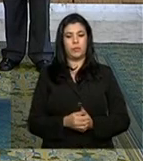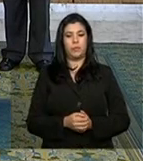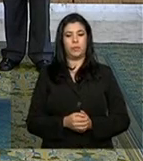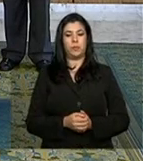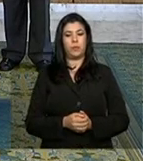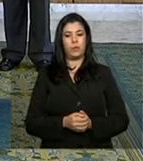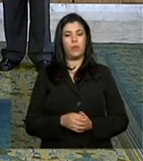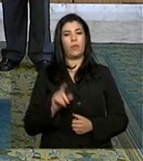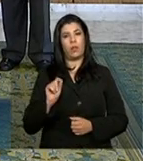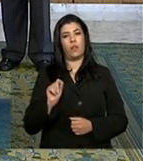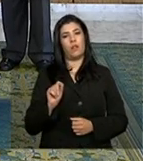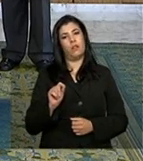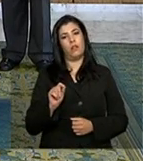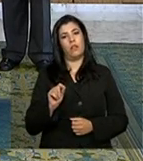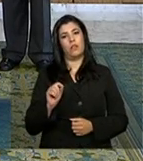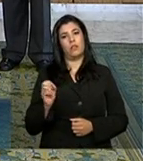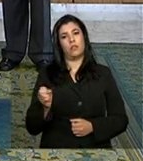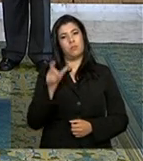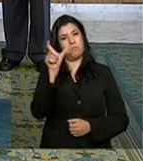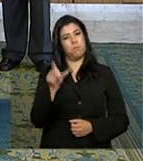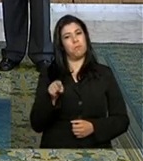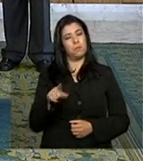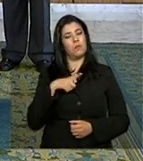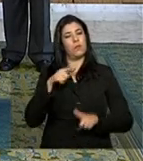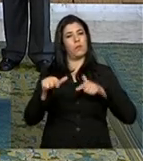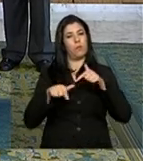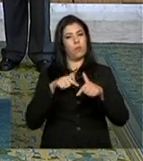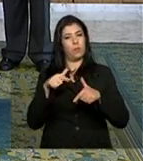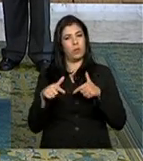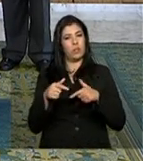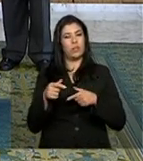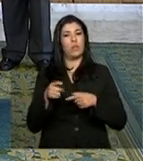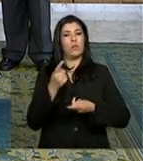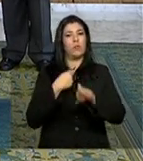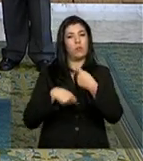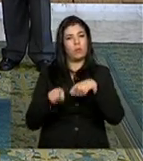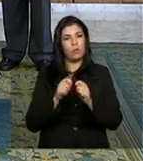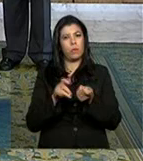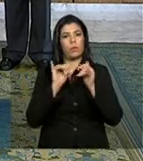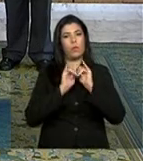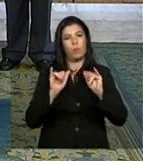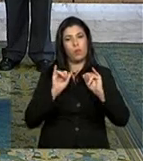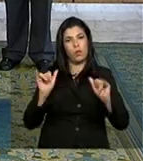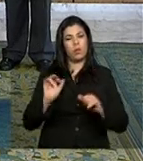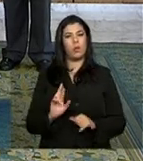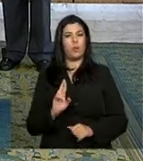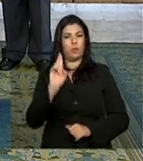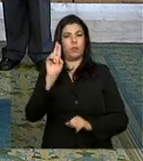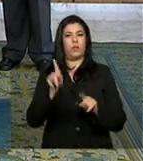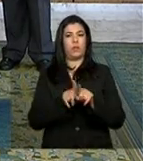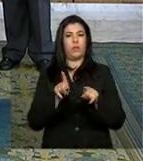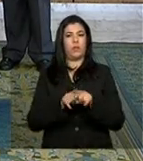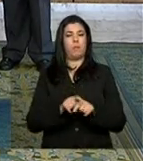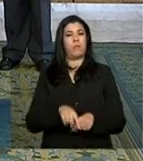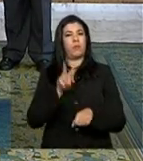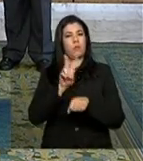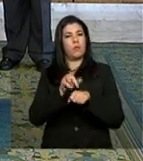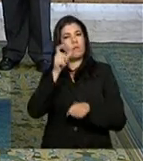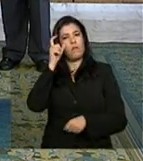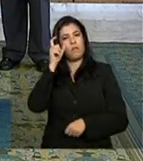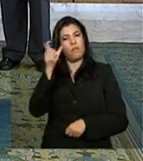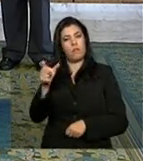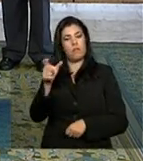Ele, então, que tem a tarefa de negociar, informar, representar e defender os interesses